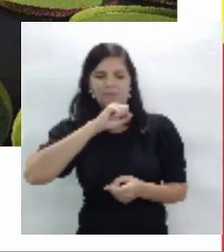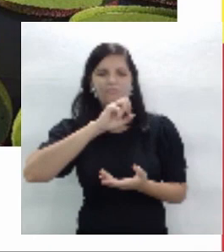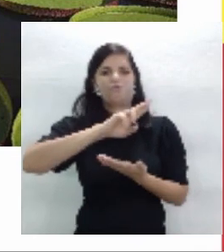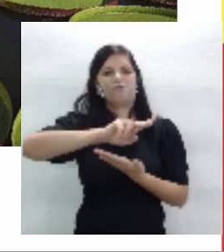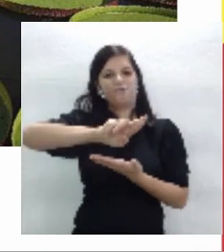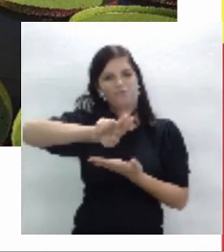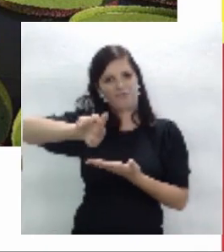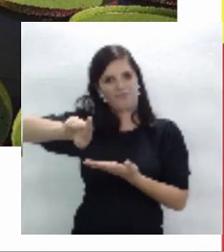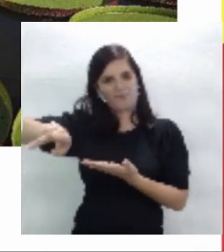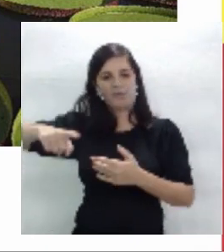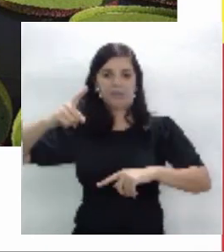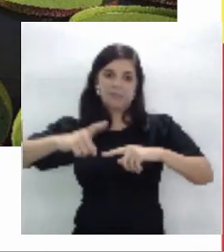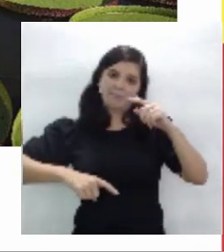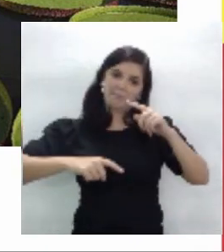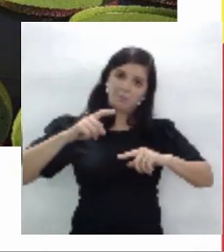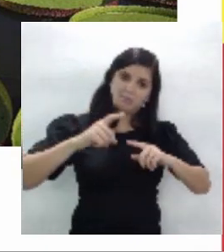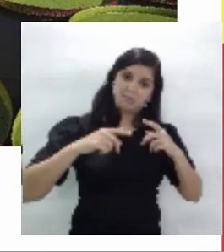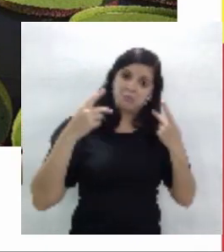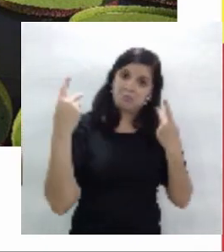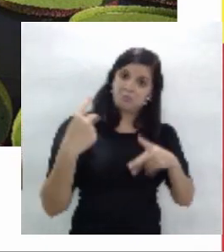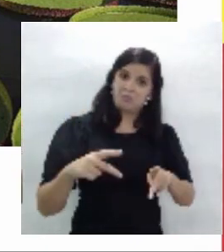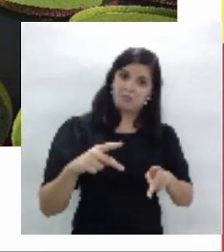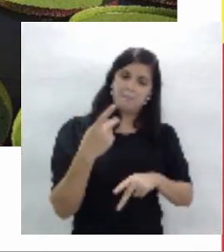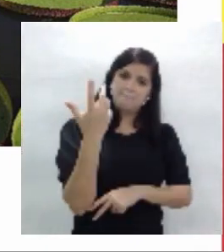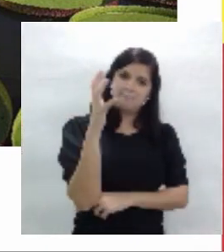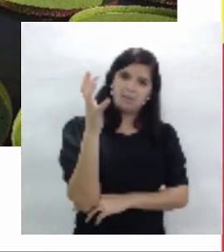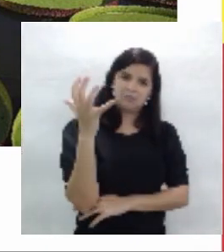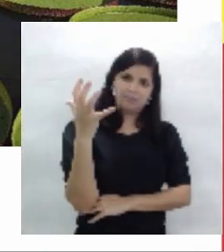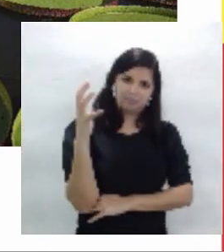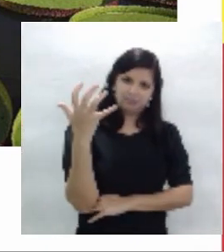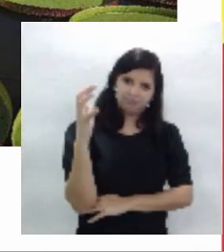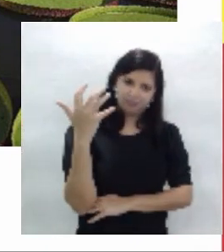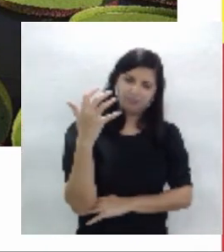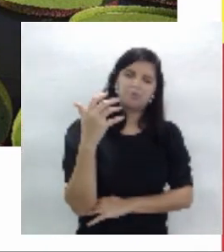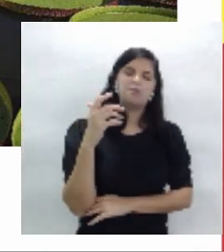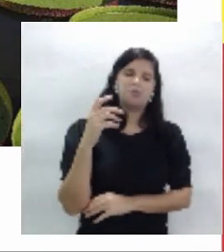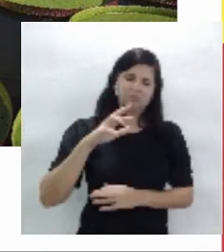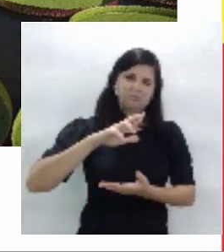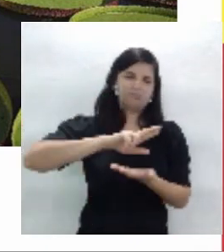flora, que é a quantidade de espécies de plantas. Então, é um ambiente bem